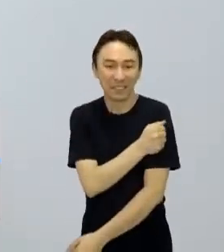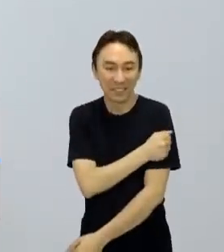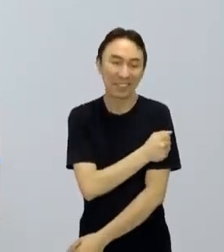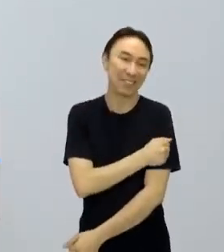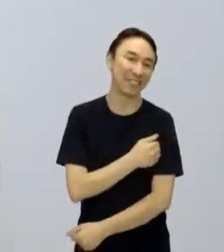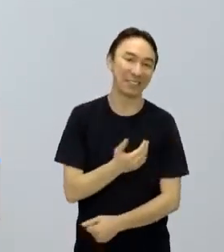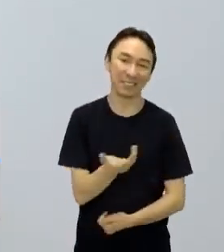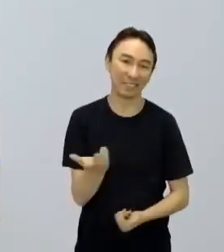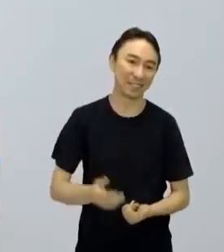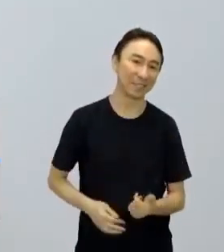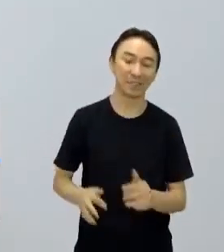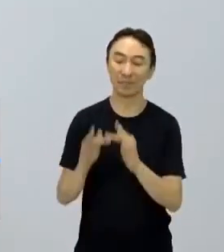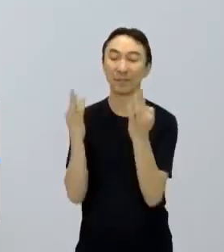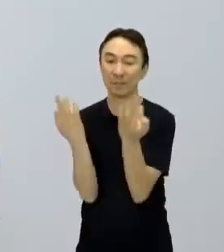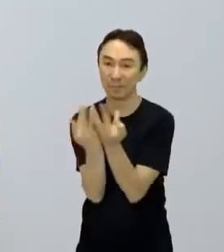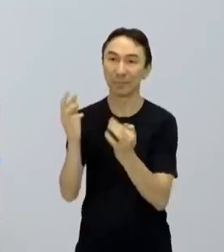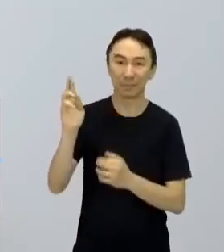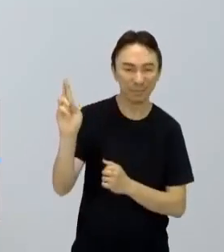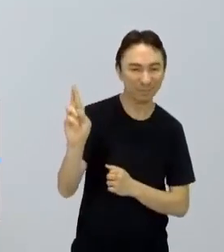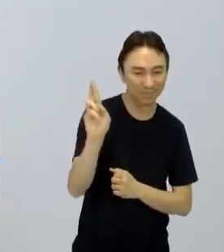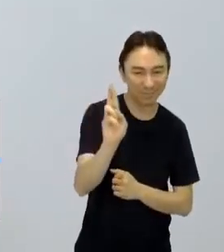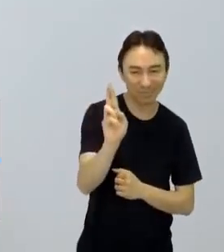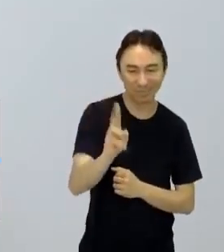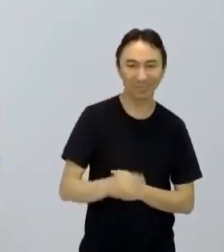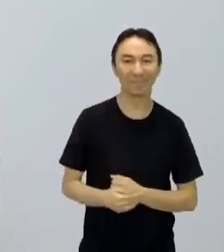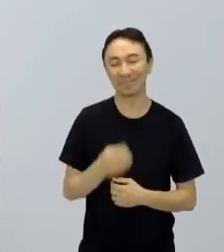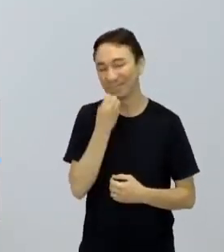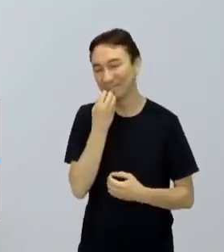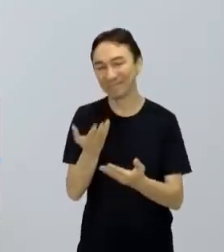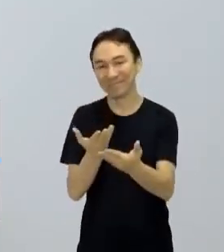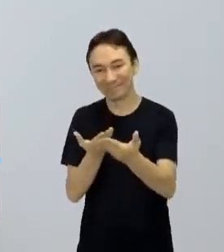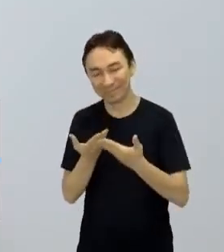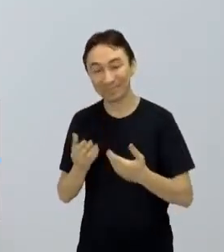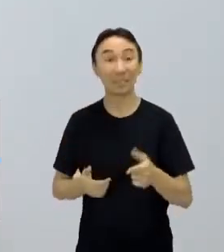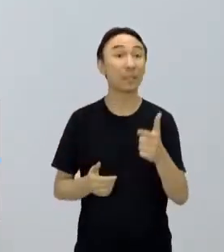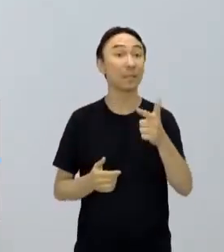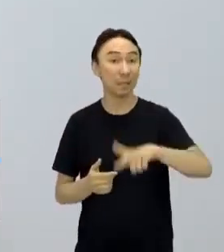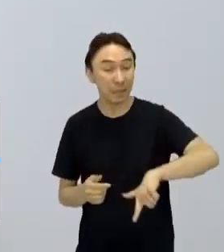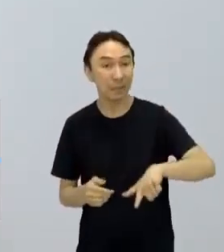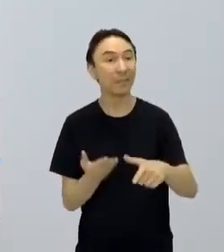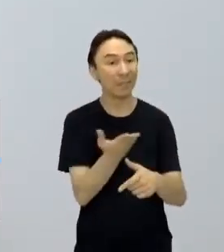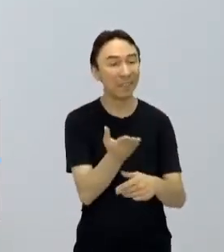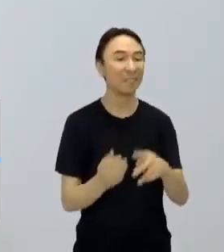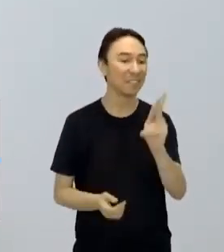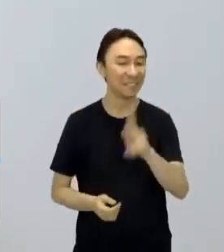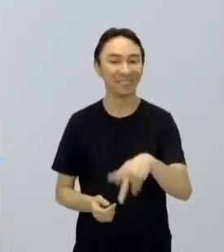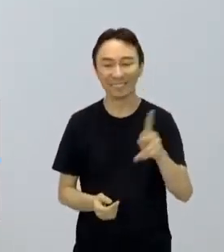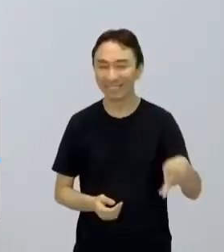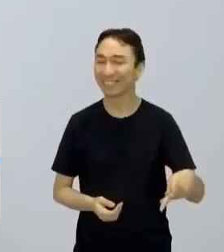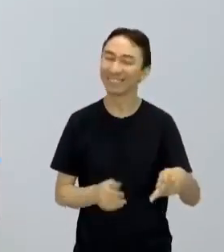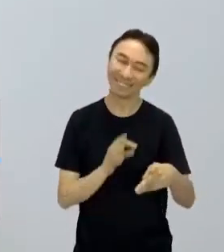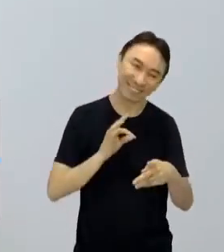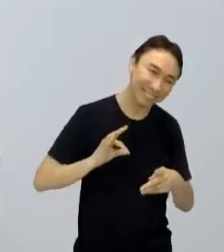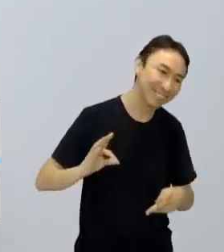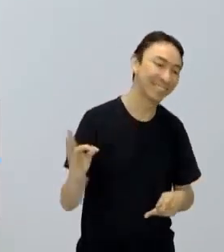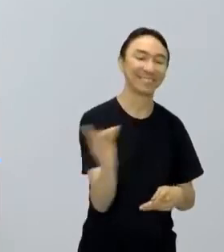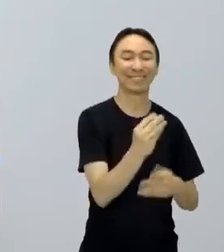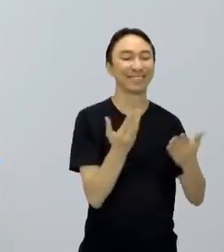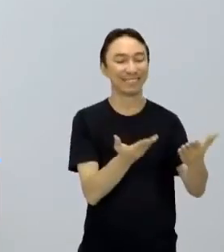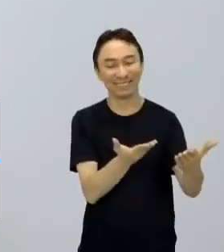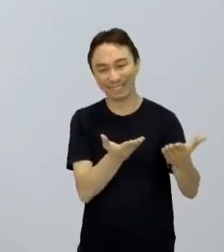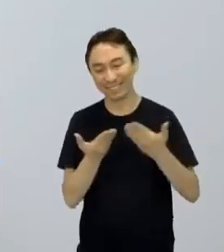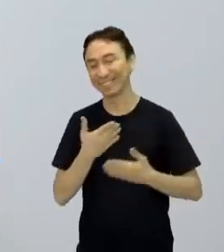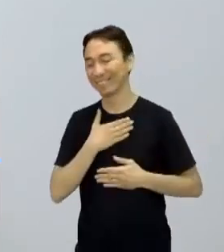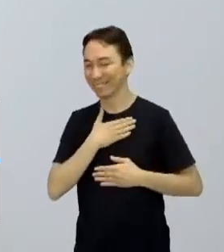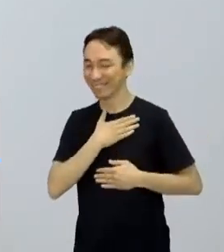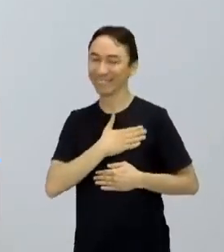acompanham nossas aulas e, claro, nossos queridos colegas professores são sempre muito bem-vindos aqui nas aulas de